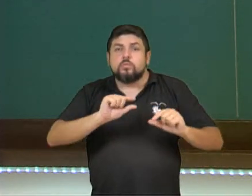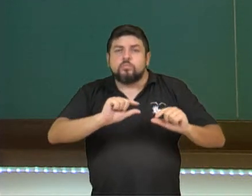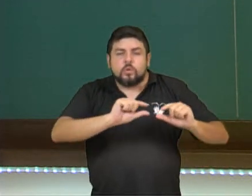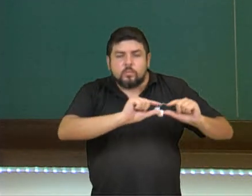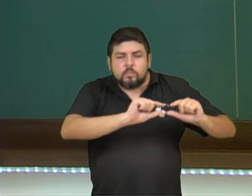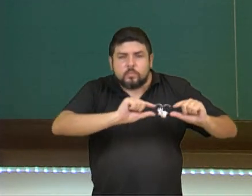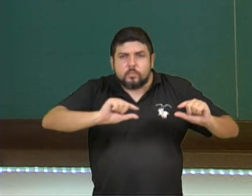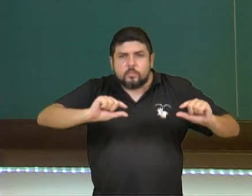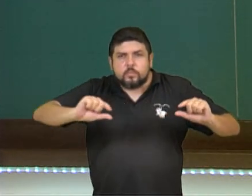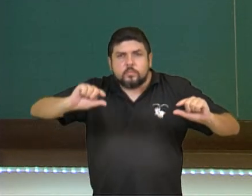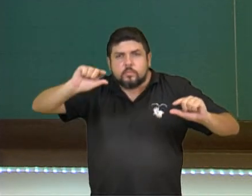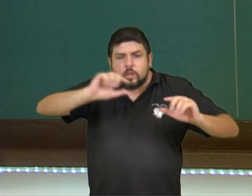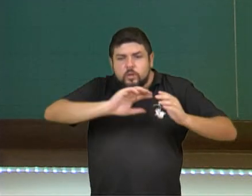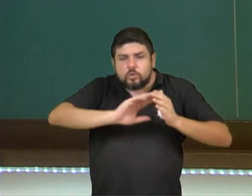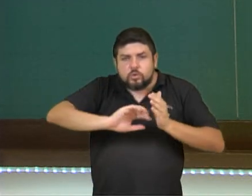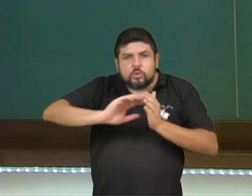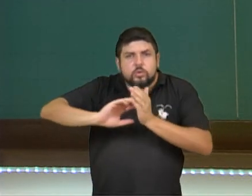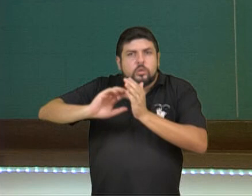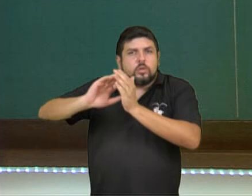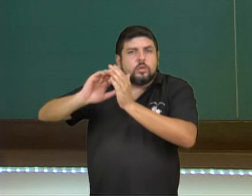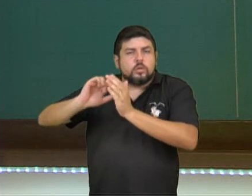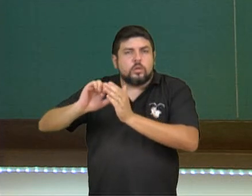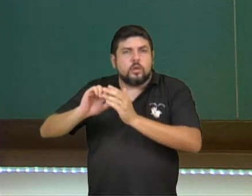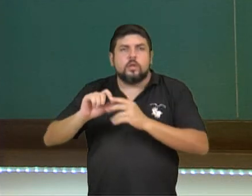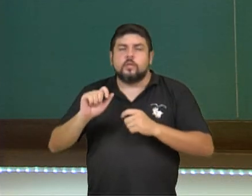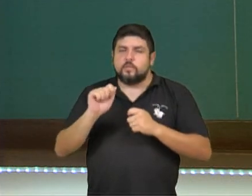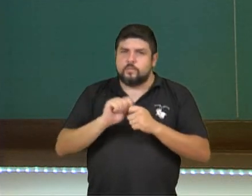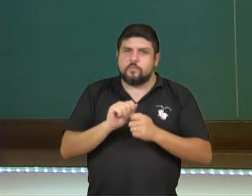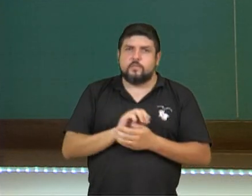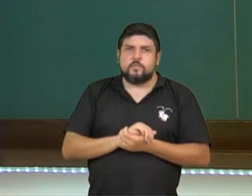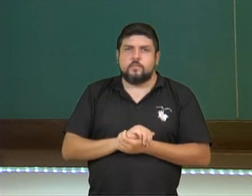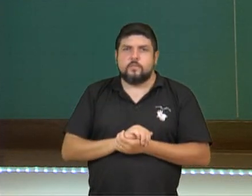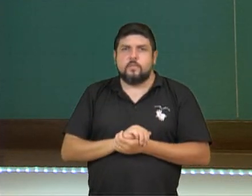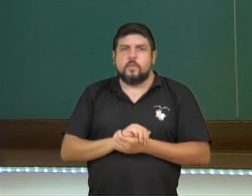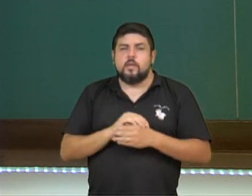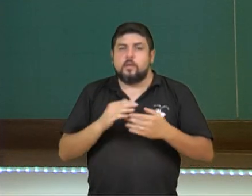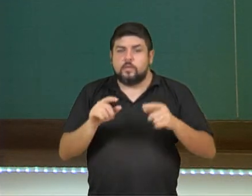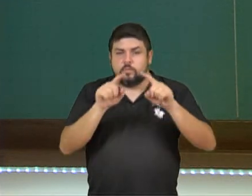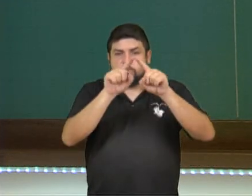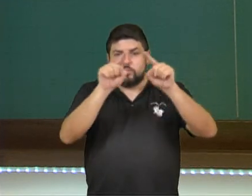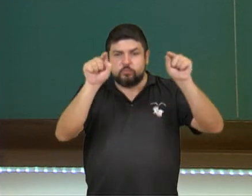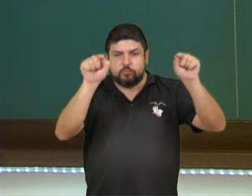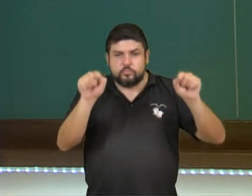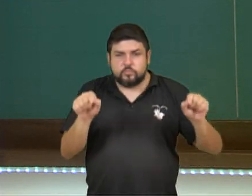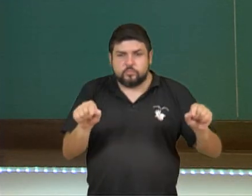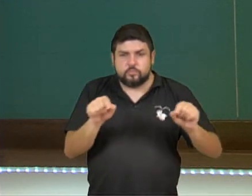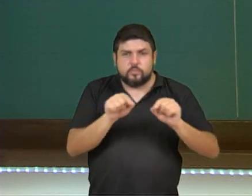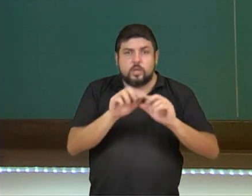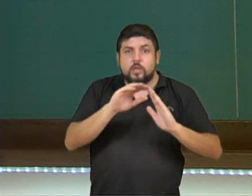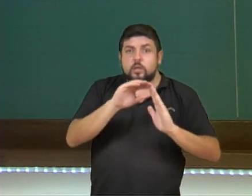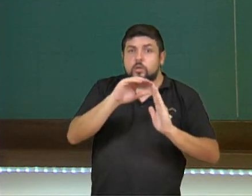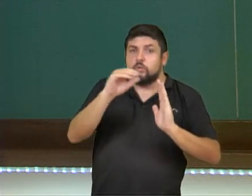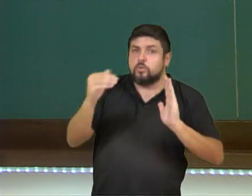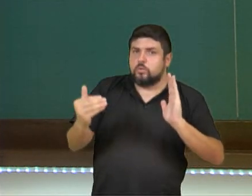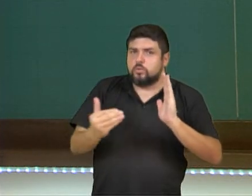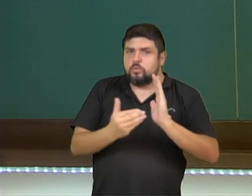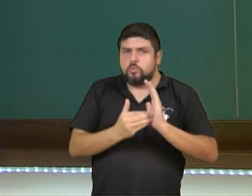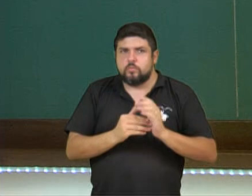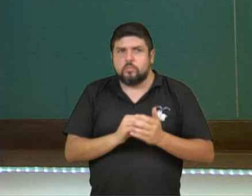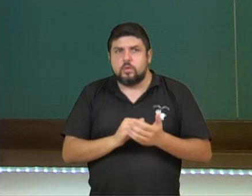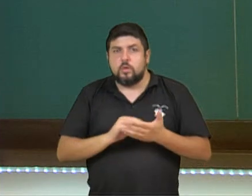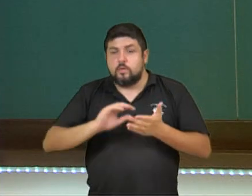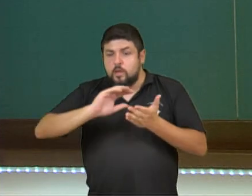você não quer. E é isso que nós vamos fazer aqui, ó. Nós vamos pegar a área total, vamos tirar este quadradinho,